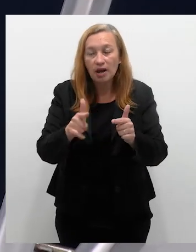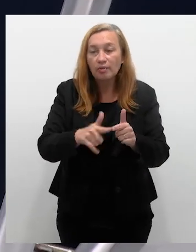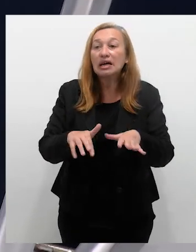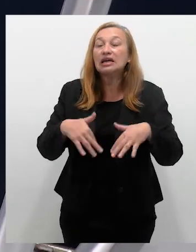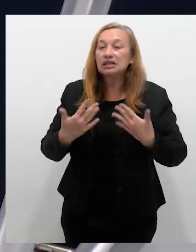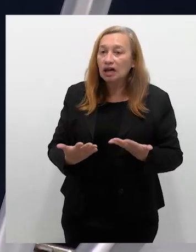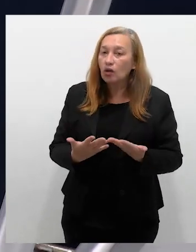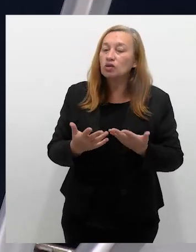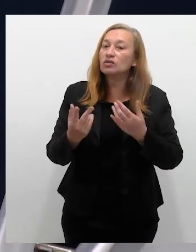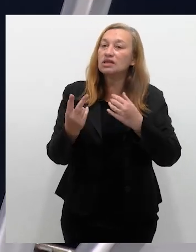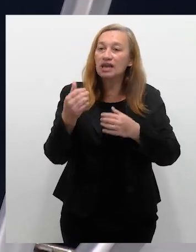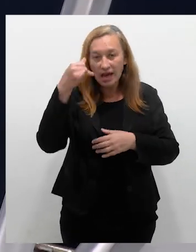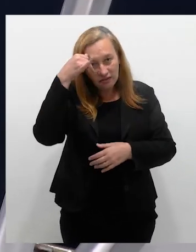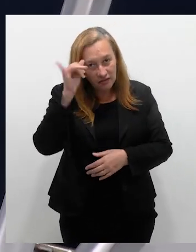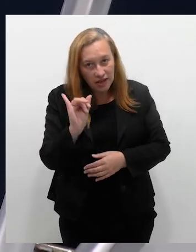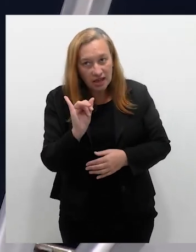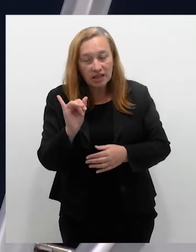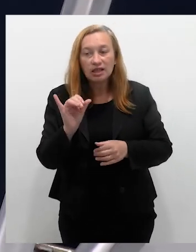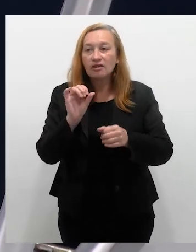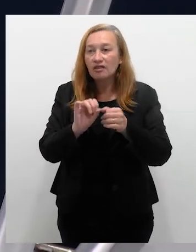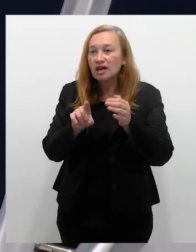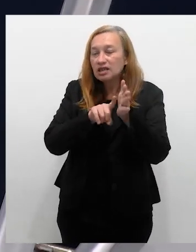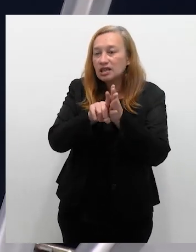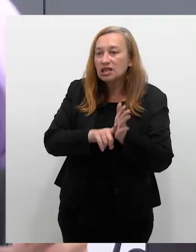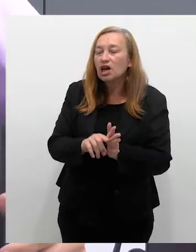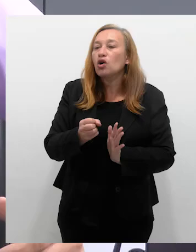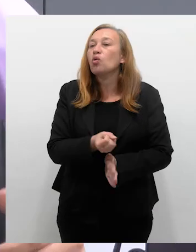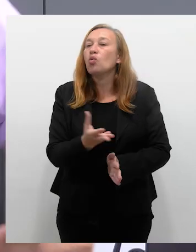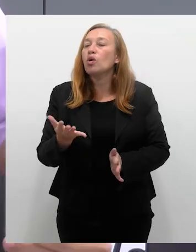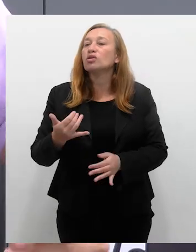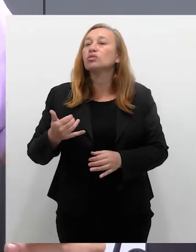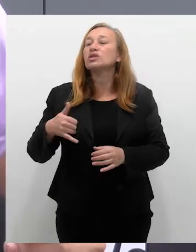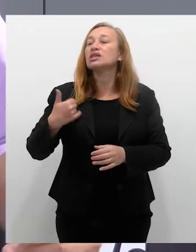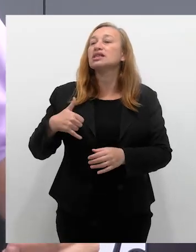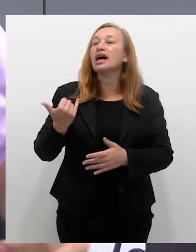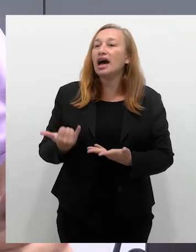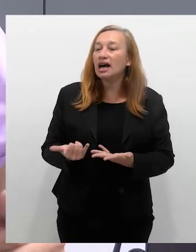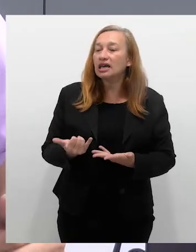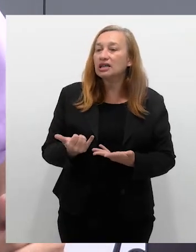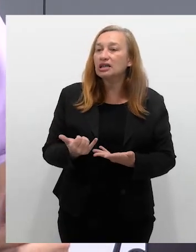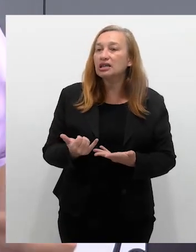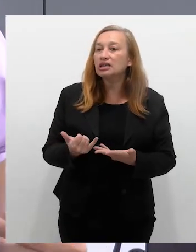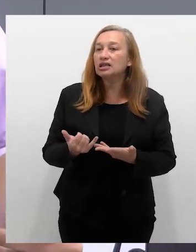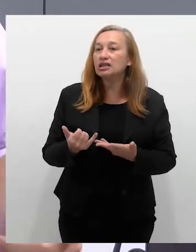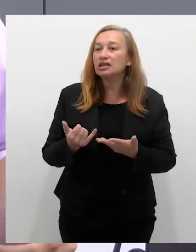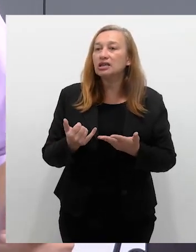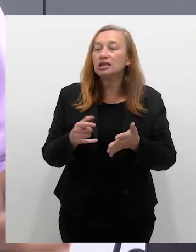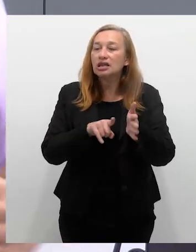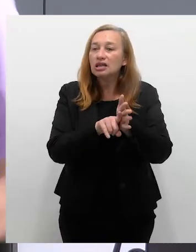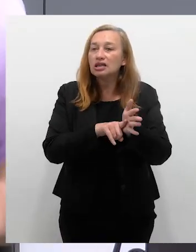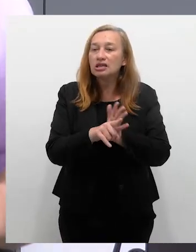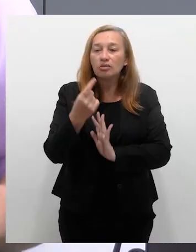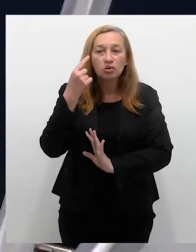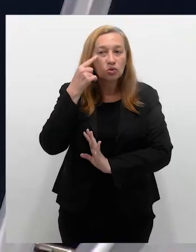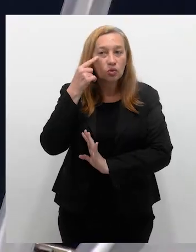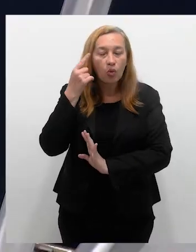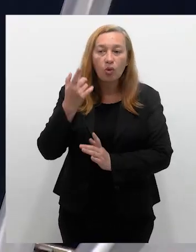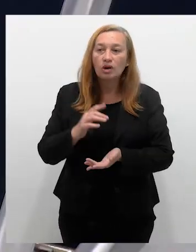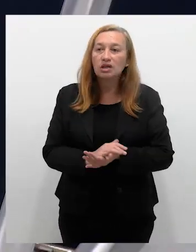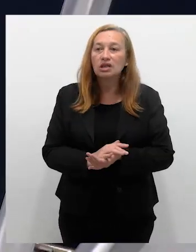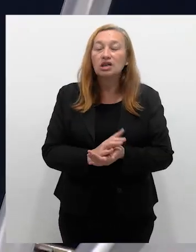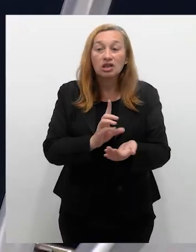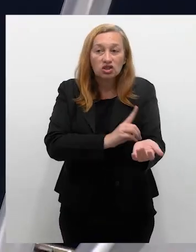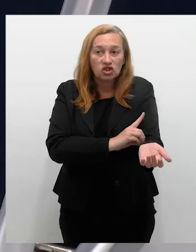se você se previne, se você faz os Com exames... quantos anos é recomendável fazer o exame de fundo de olho para prevenção do diabetes?